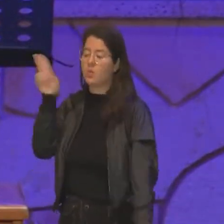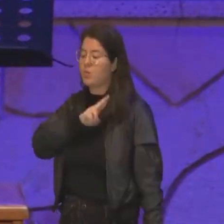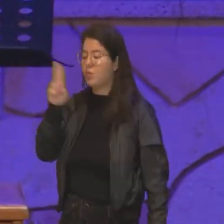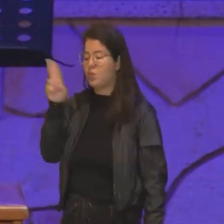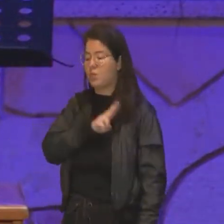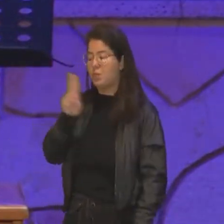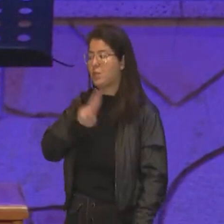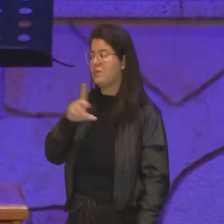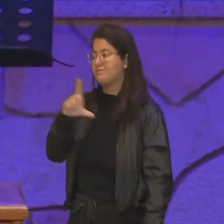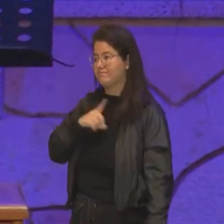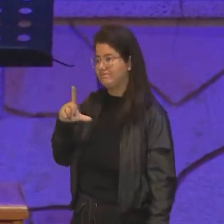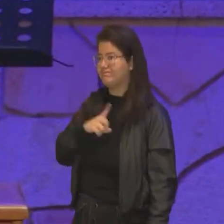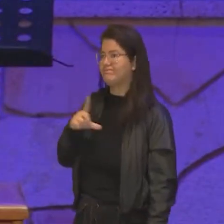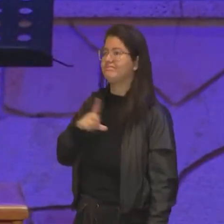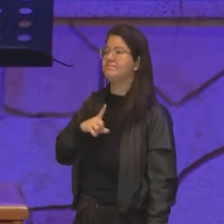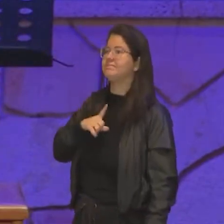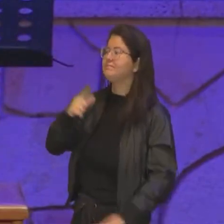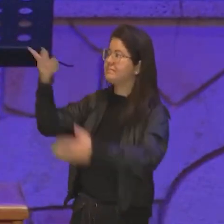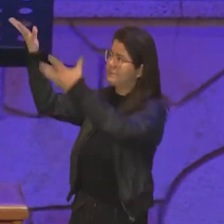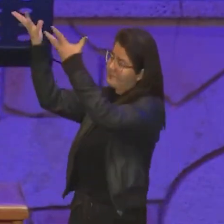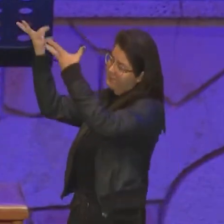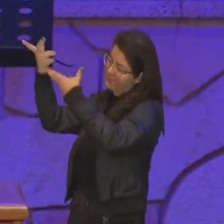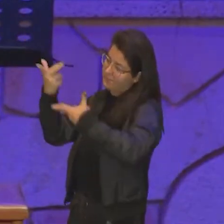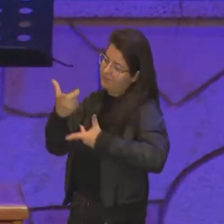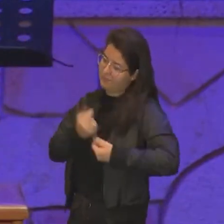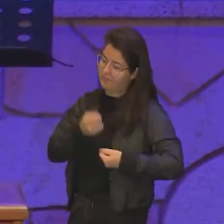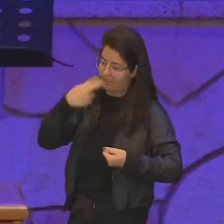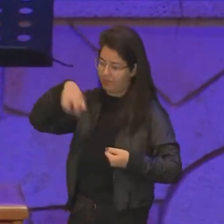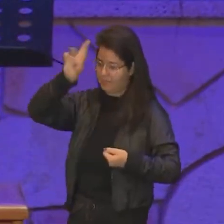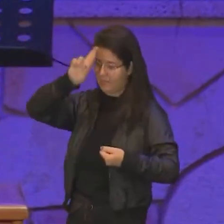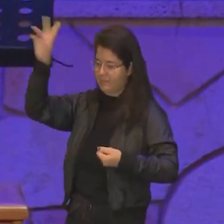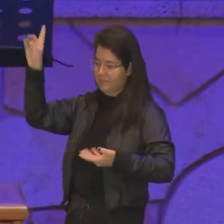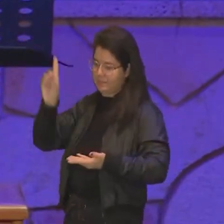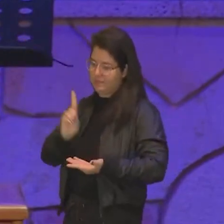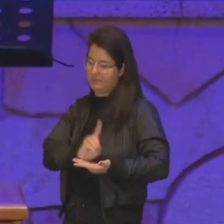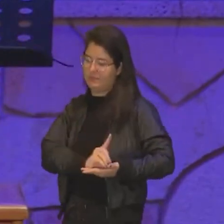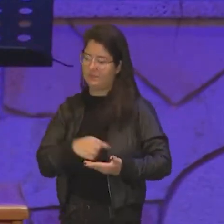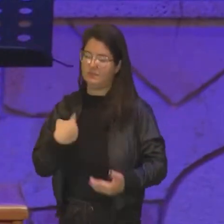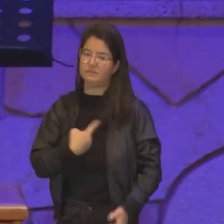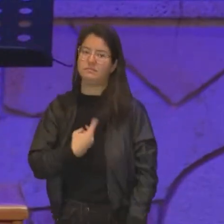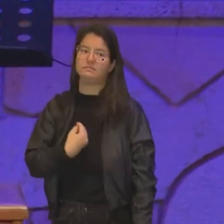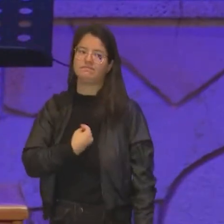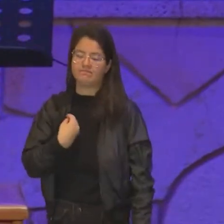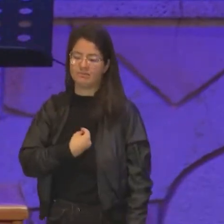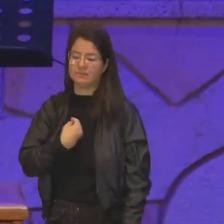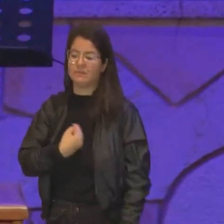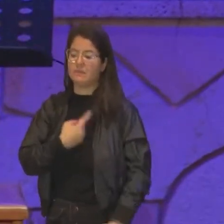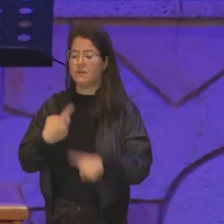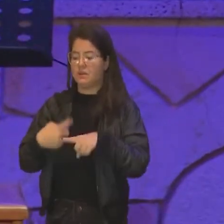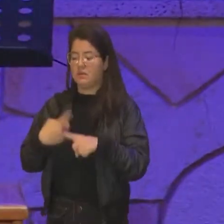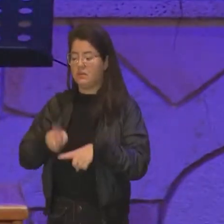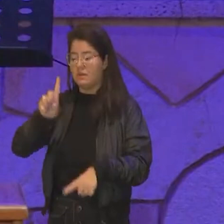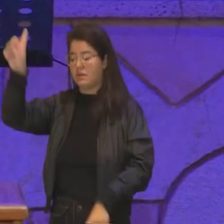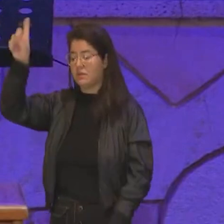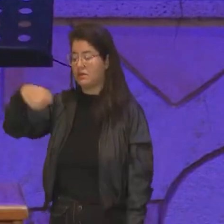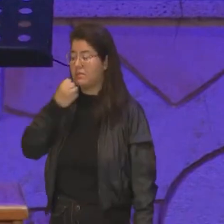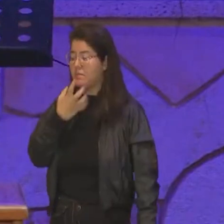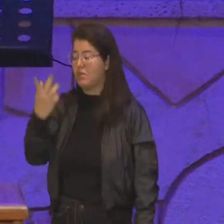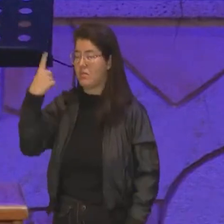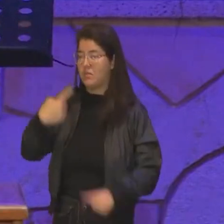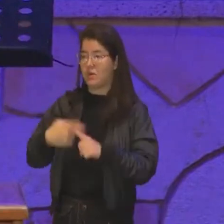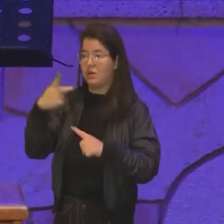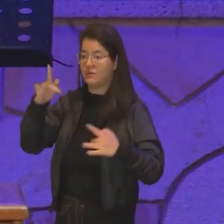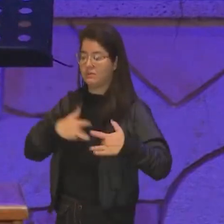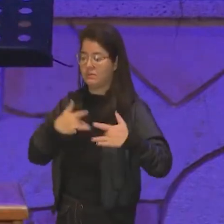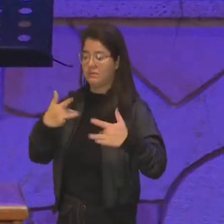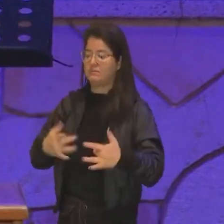urgência que temos de convidar o Senhor para fazer parte de nossa vida. Porque Ele é bom, porque a sua